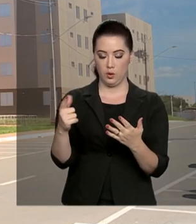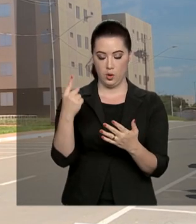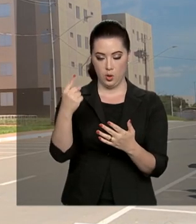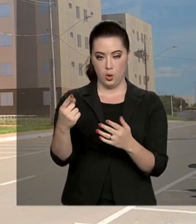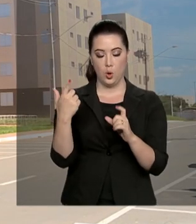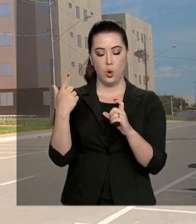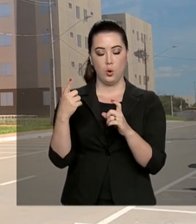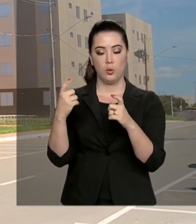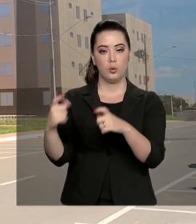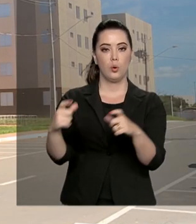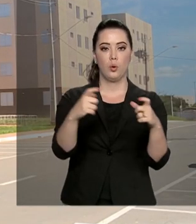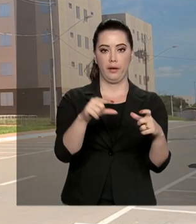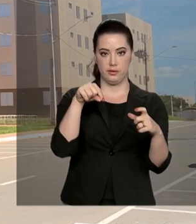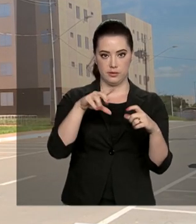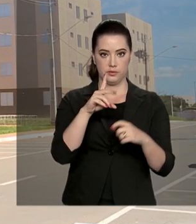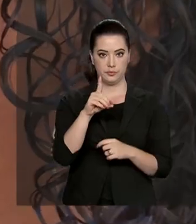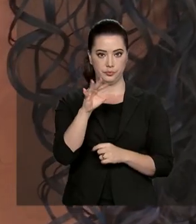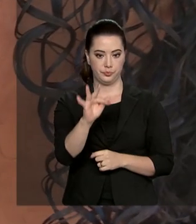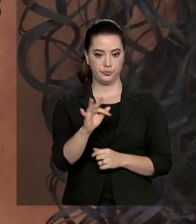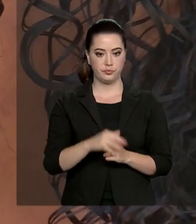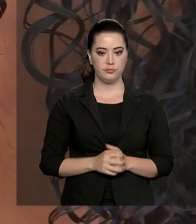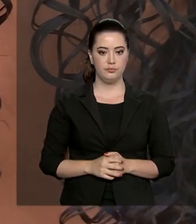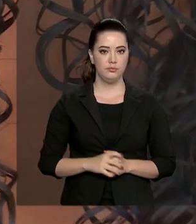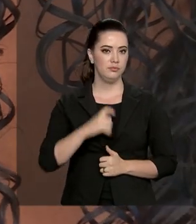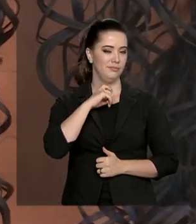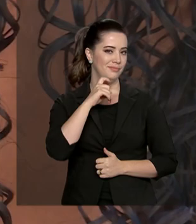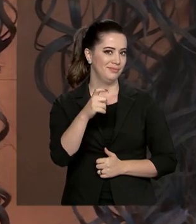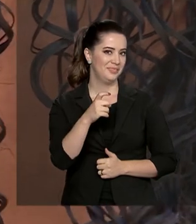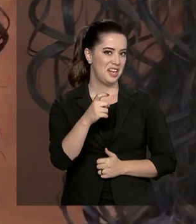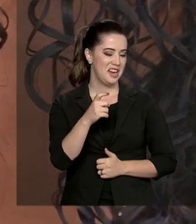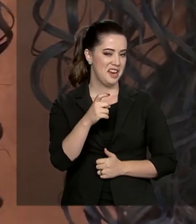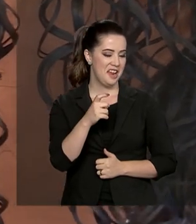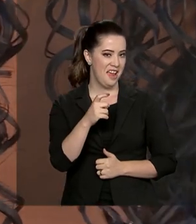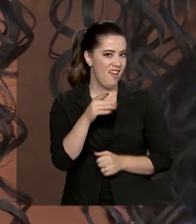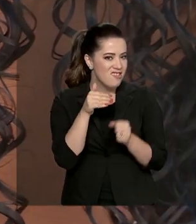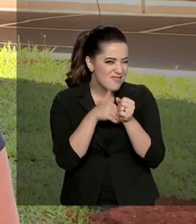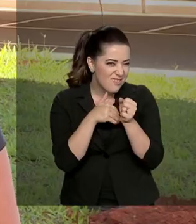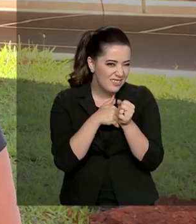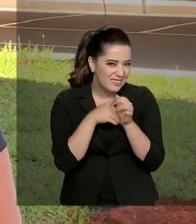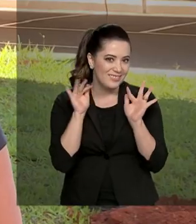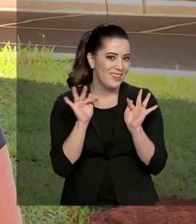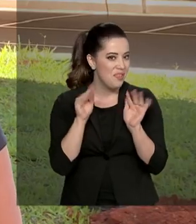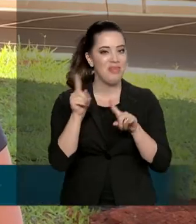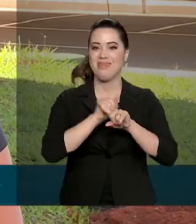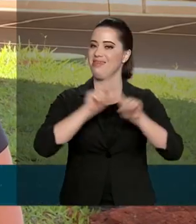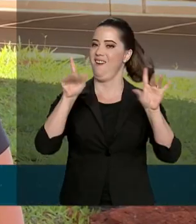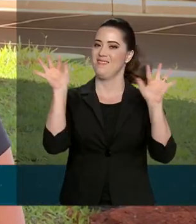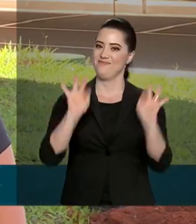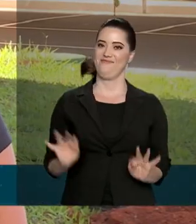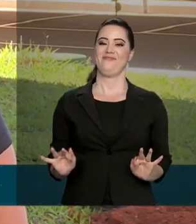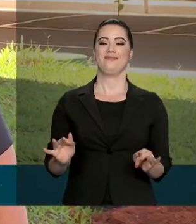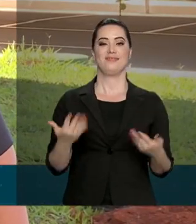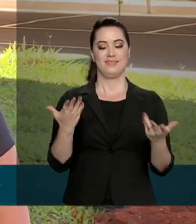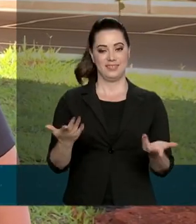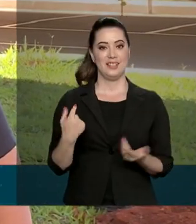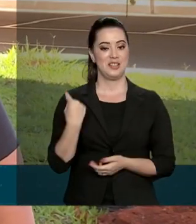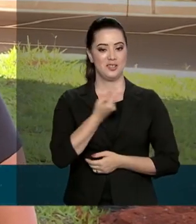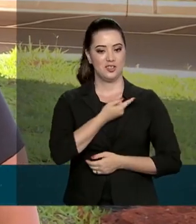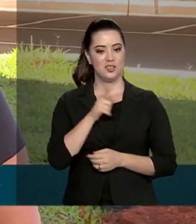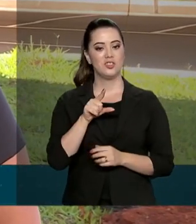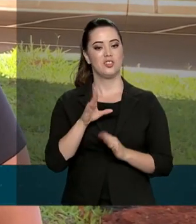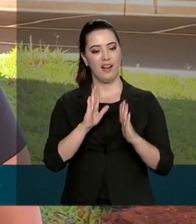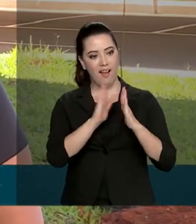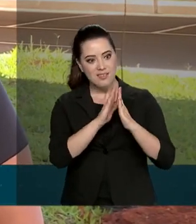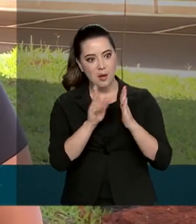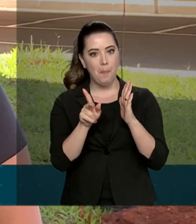1 e 2 no Distrito Federal. E ninguém escondeu a satisfação. Agora chegou a nossa vez, né? De estar no que é da